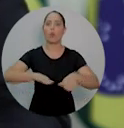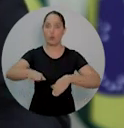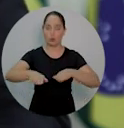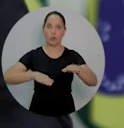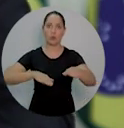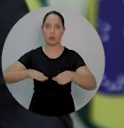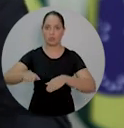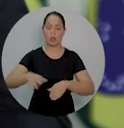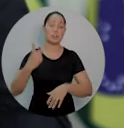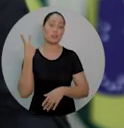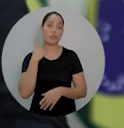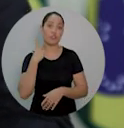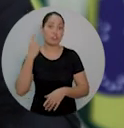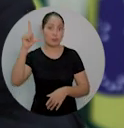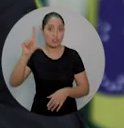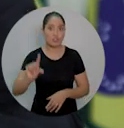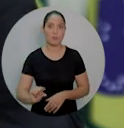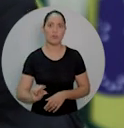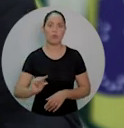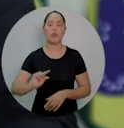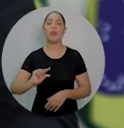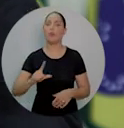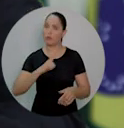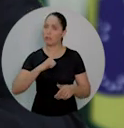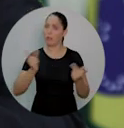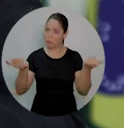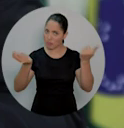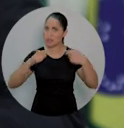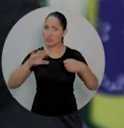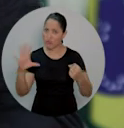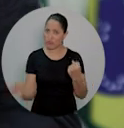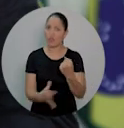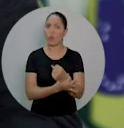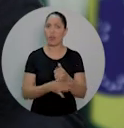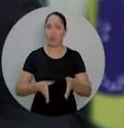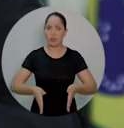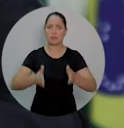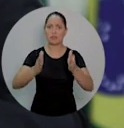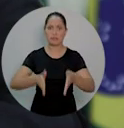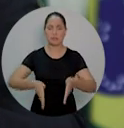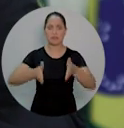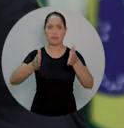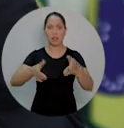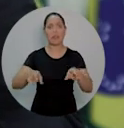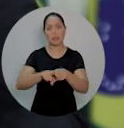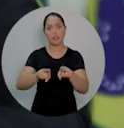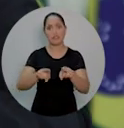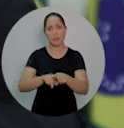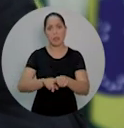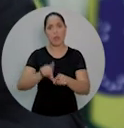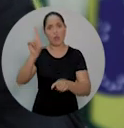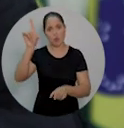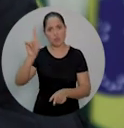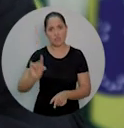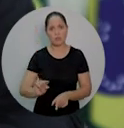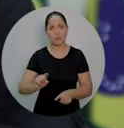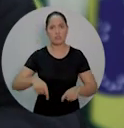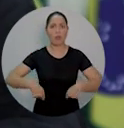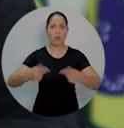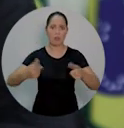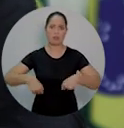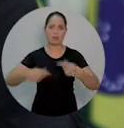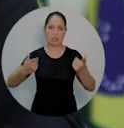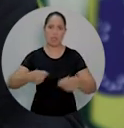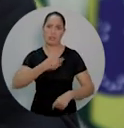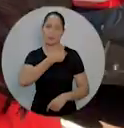um trânsito com mínimo de vítimas, o que traria mais segurança às vias e, consequentemente, o menor custeio